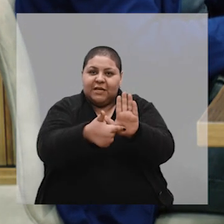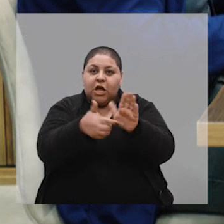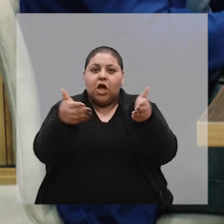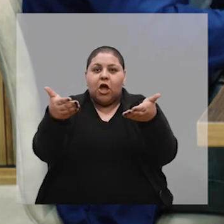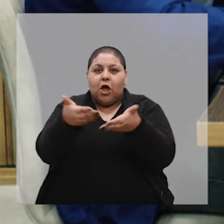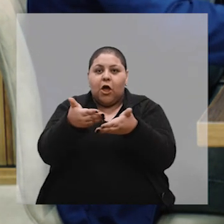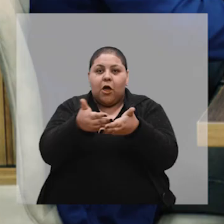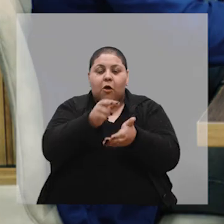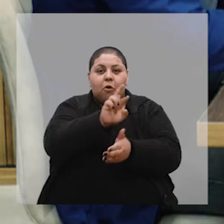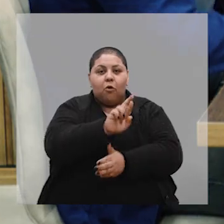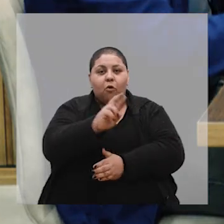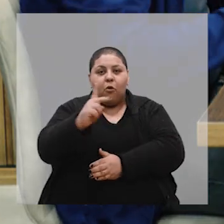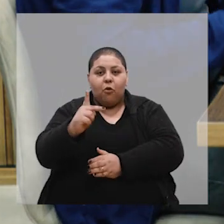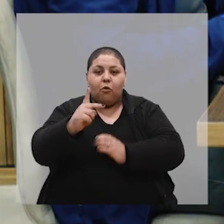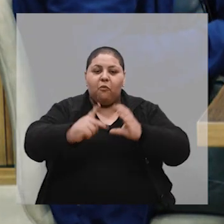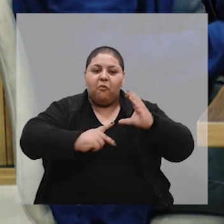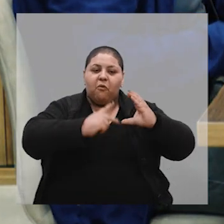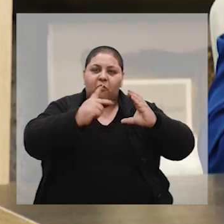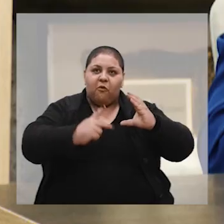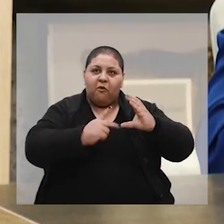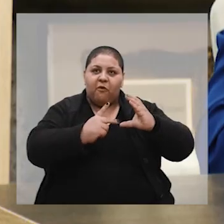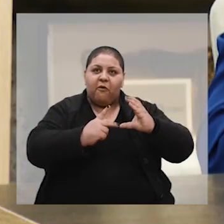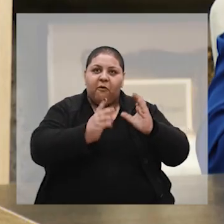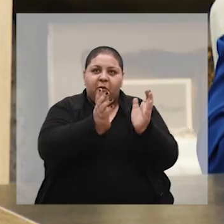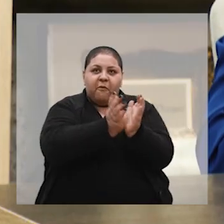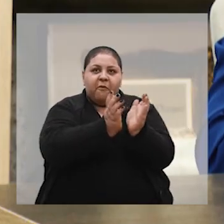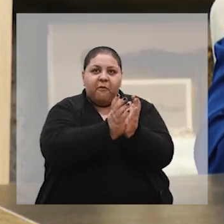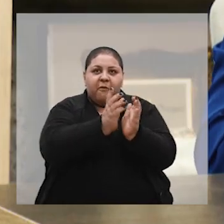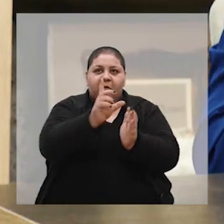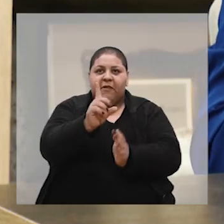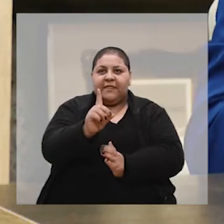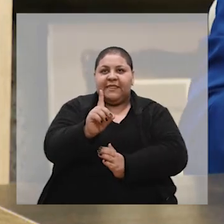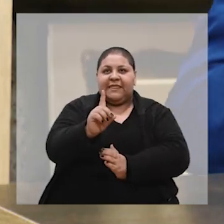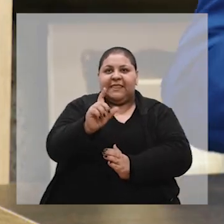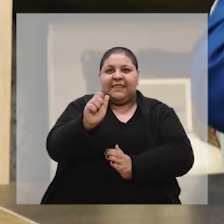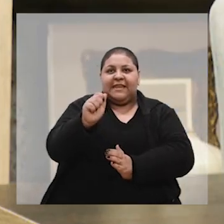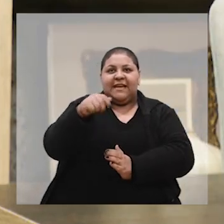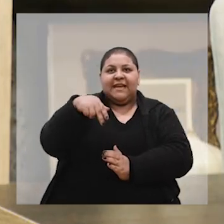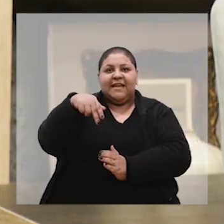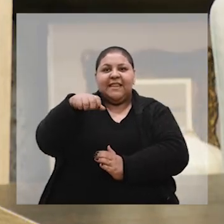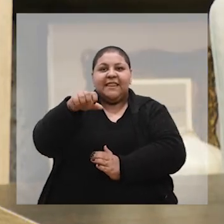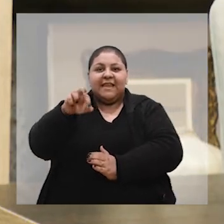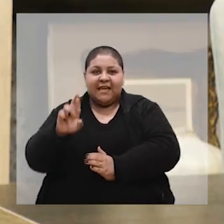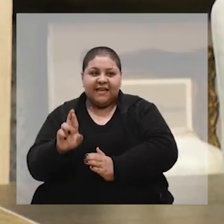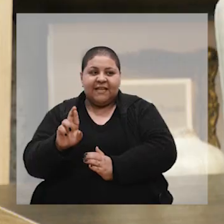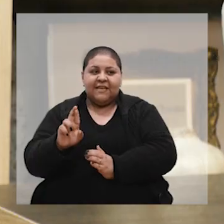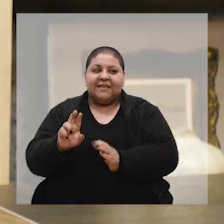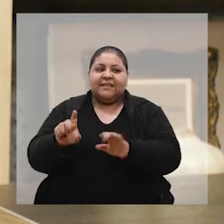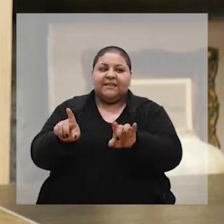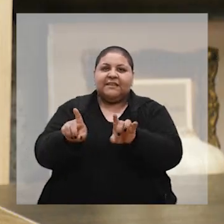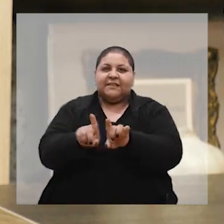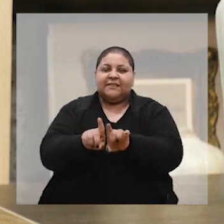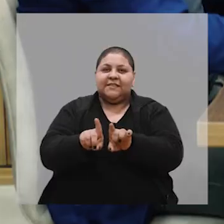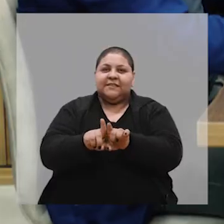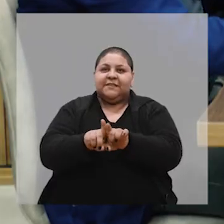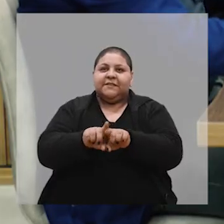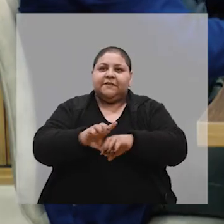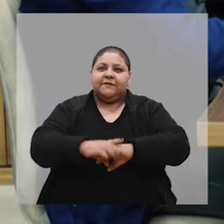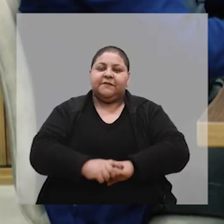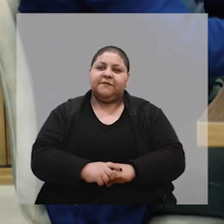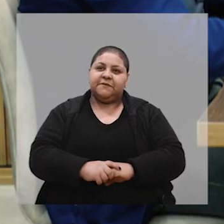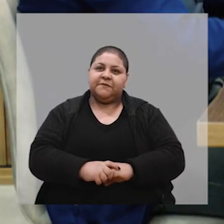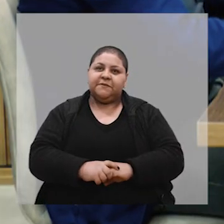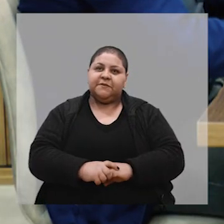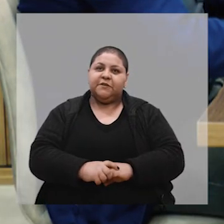do programa, o Relações Públicas da Câmara de Vereadores, meu colega Denerley Antoniani. Denner, como é popularmente conhecido, tudo